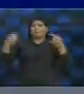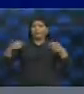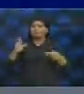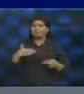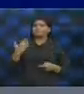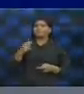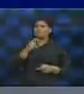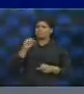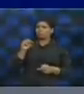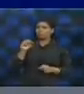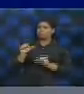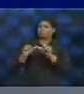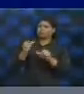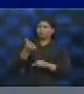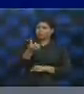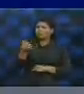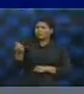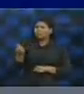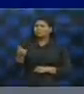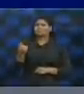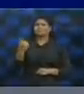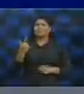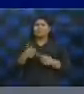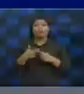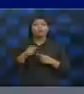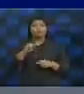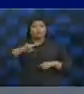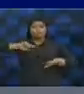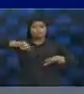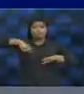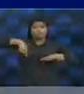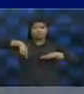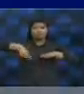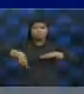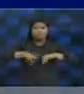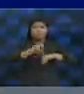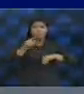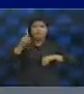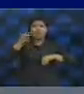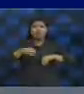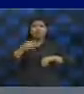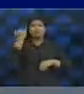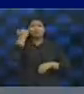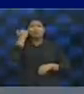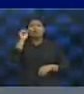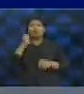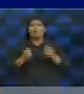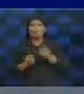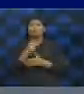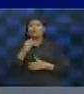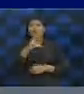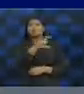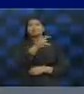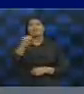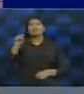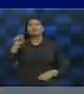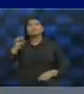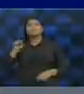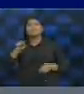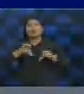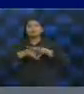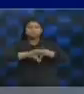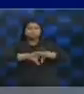quê? Porque para fazer 500 quilômetros de drenagem profunda, ele teria que ter comprado 500 mil tubos